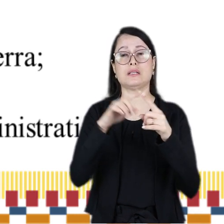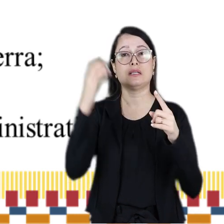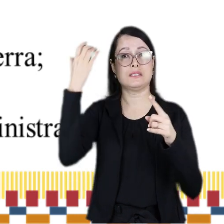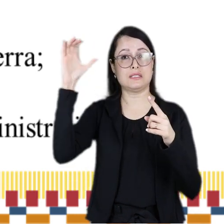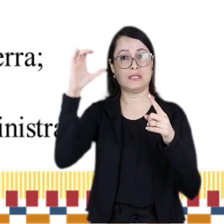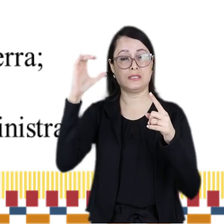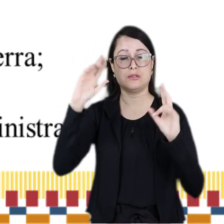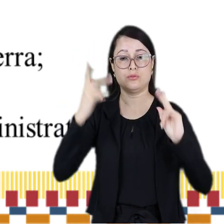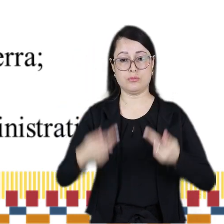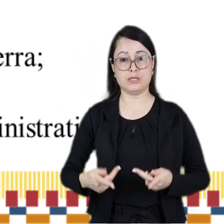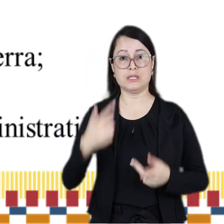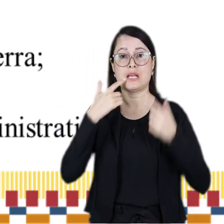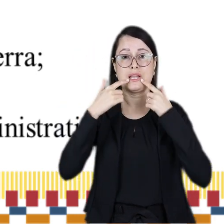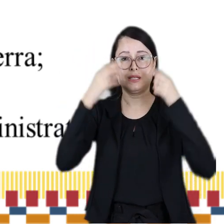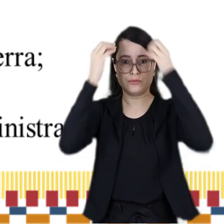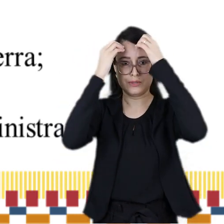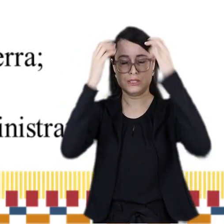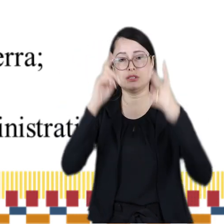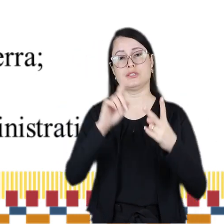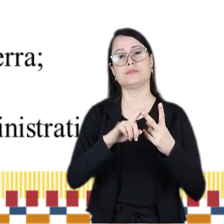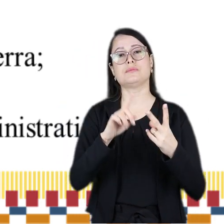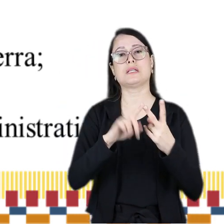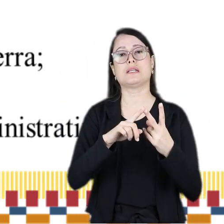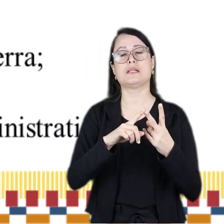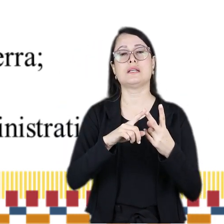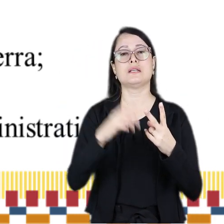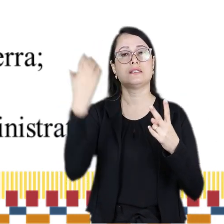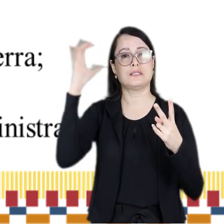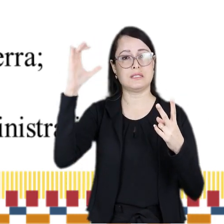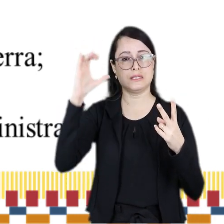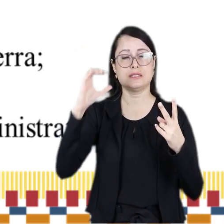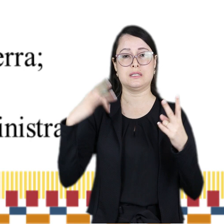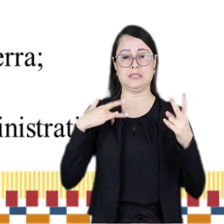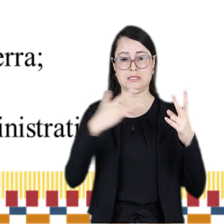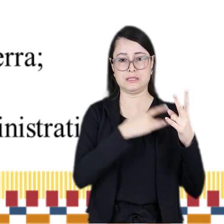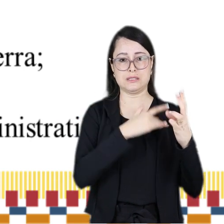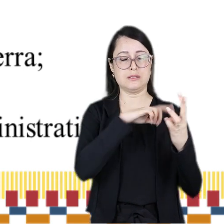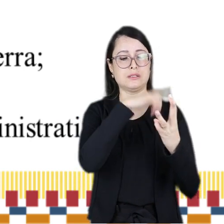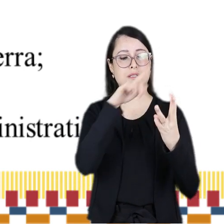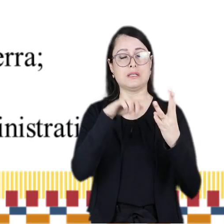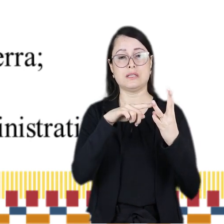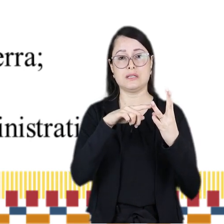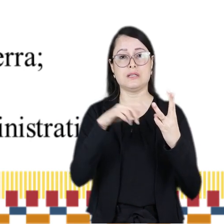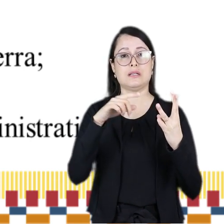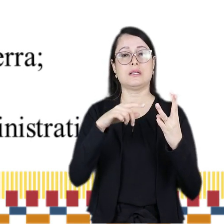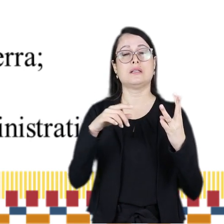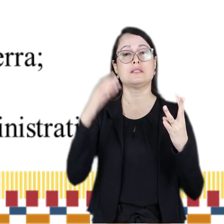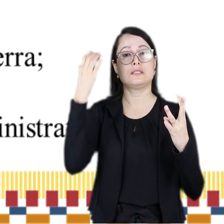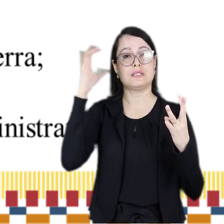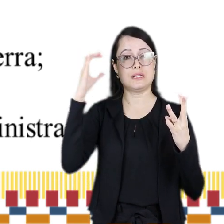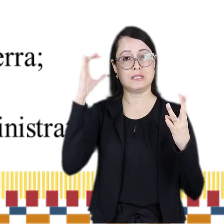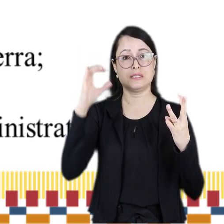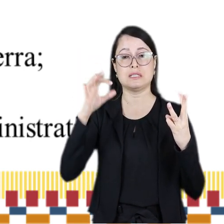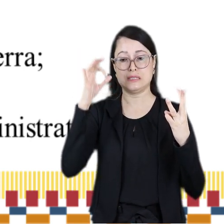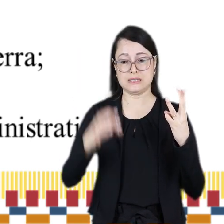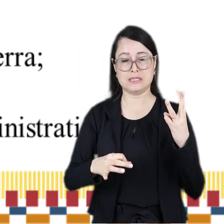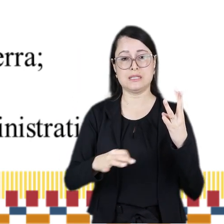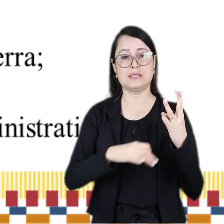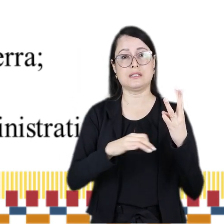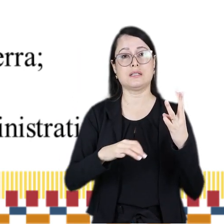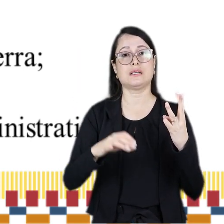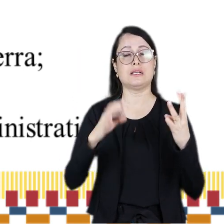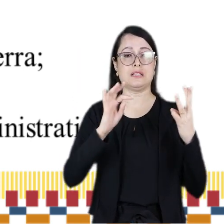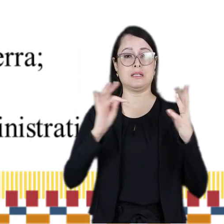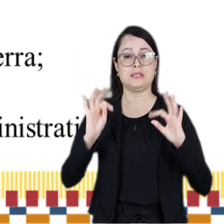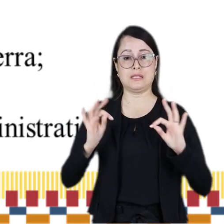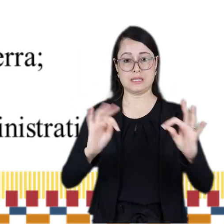ciências da saúde, o itinerário formativo de ciências exatas, tecnológicas e da terra e o itinerário formativo